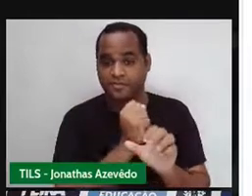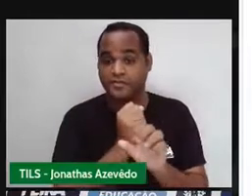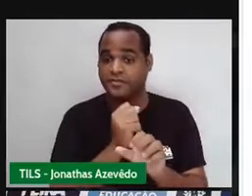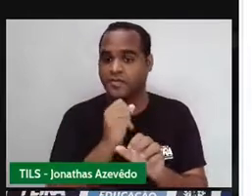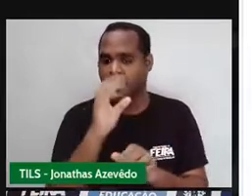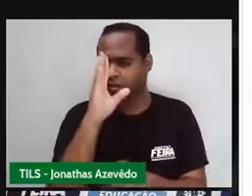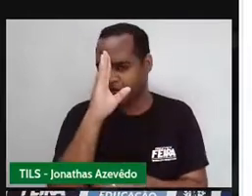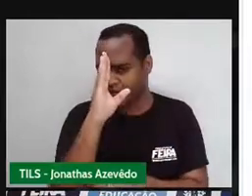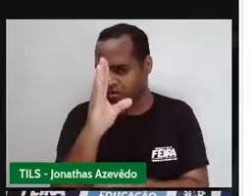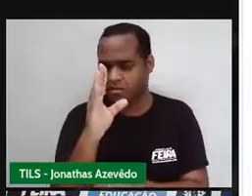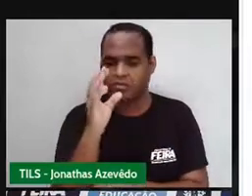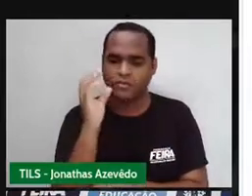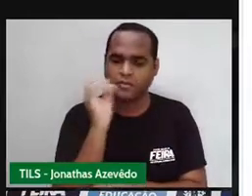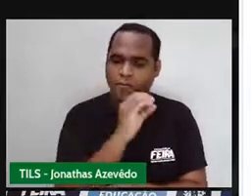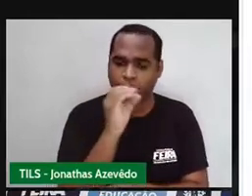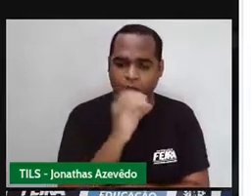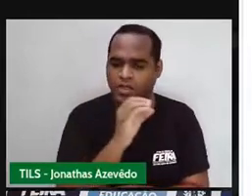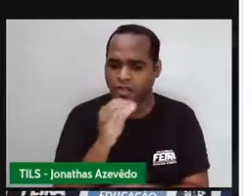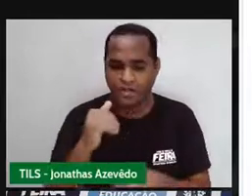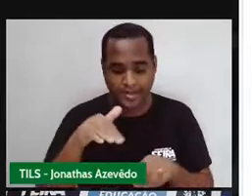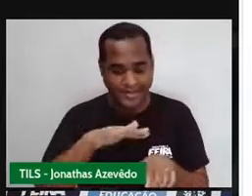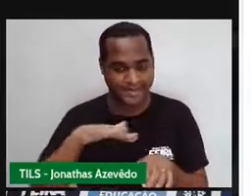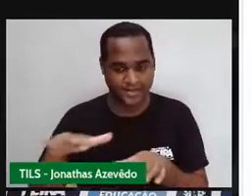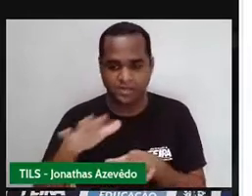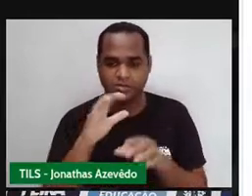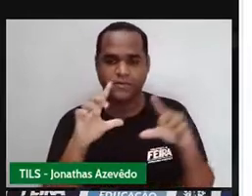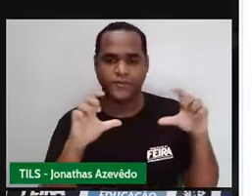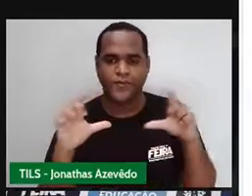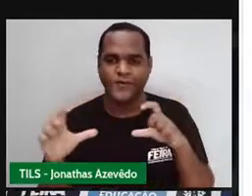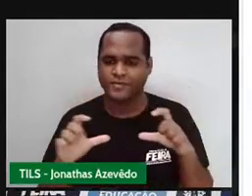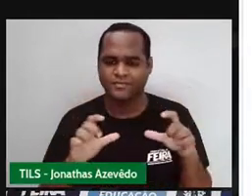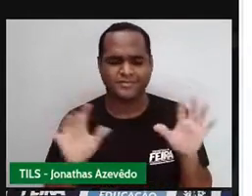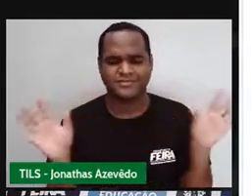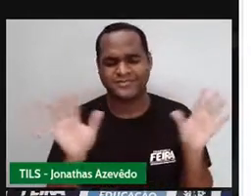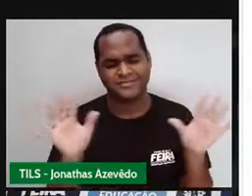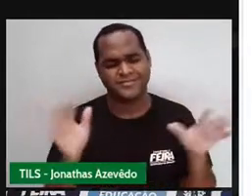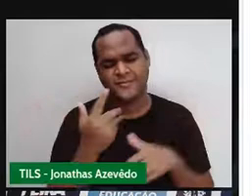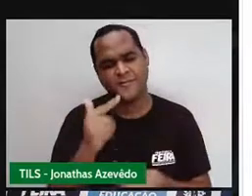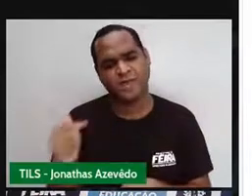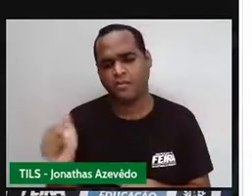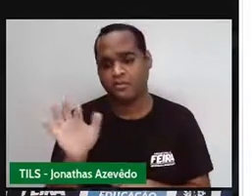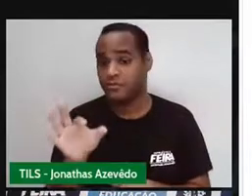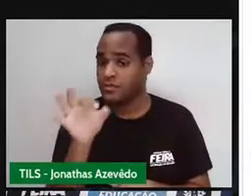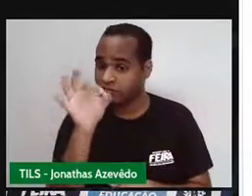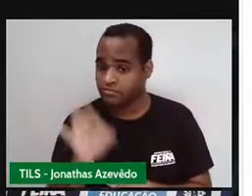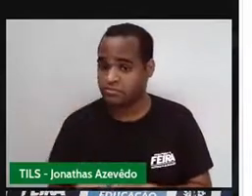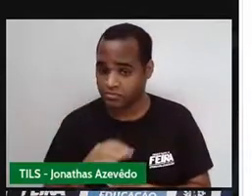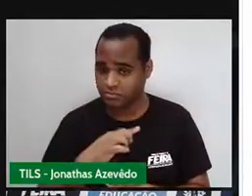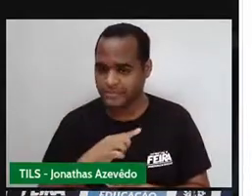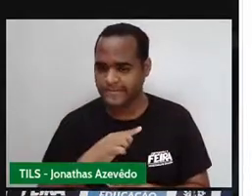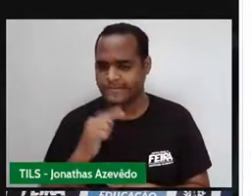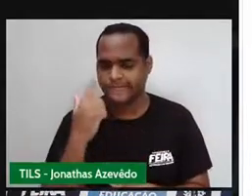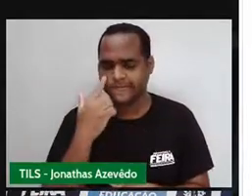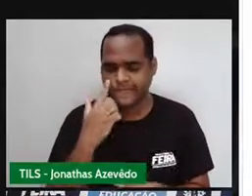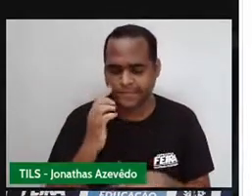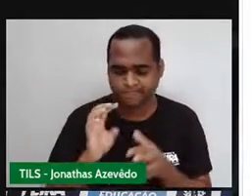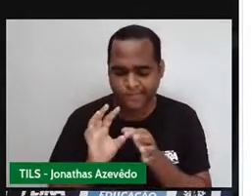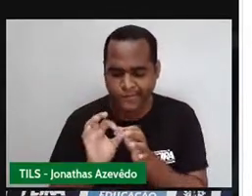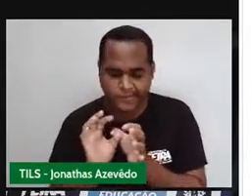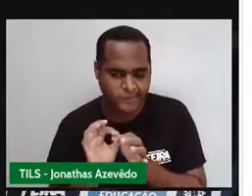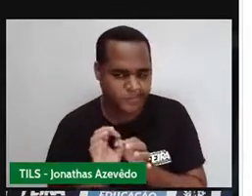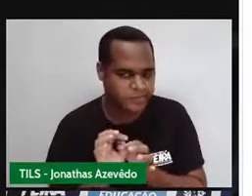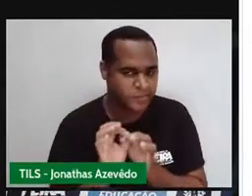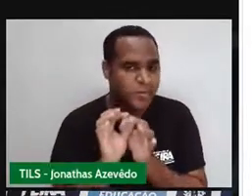direto as áreas dessas figuras mas existe aqui uma saída existe uma válvula de